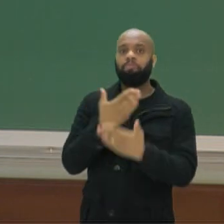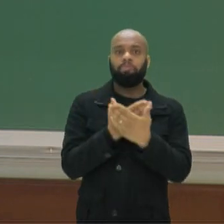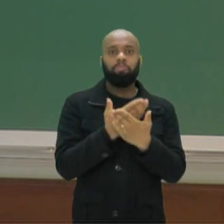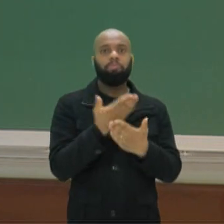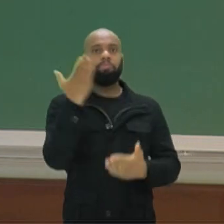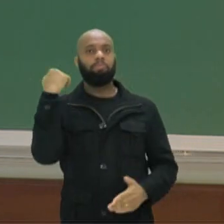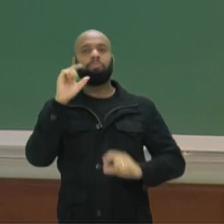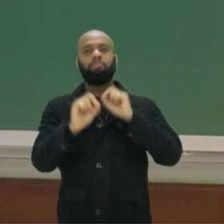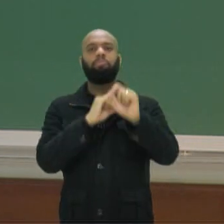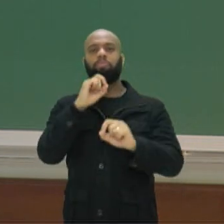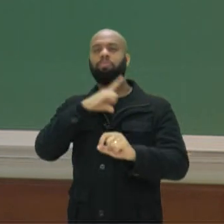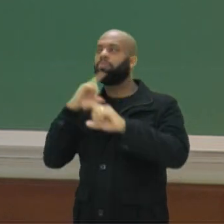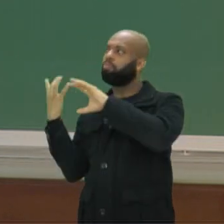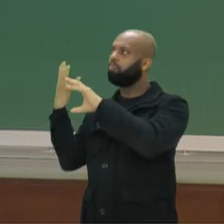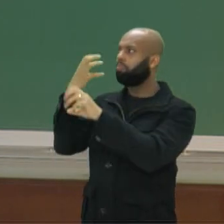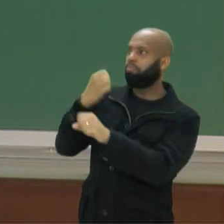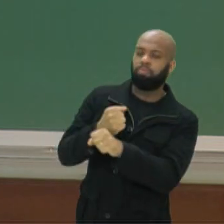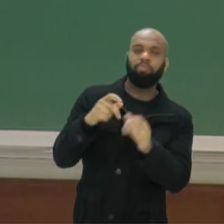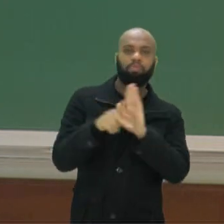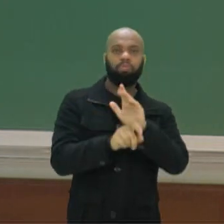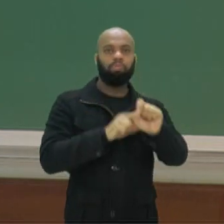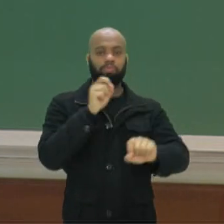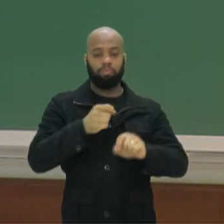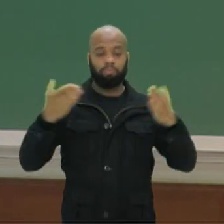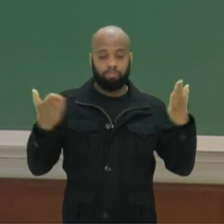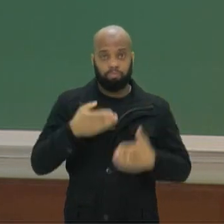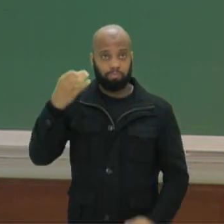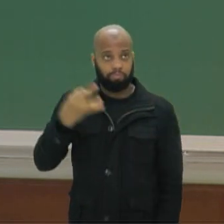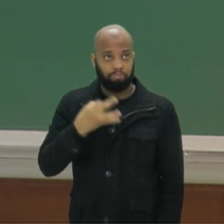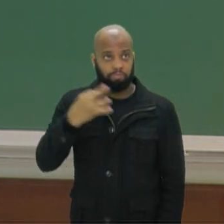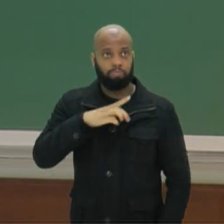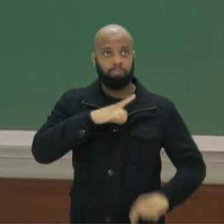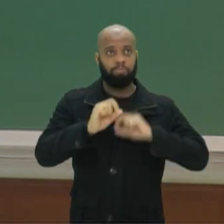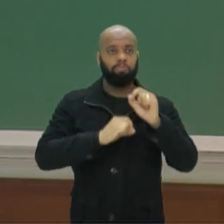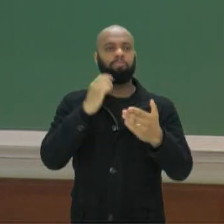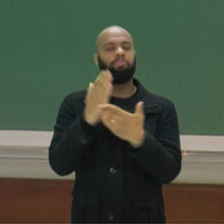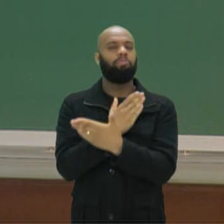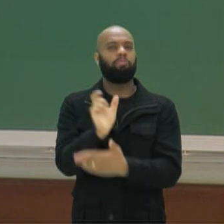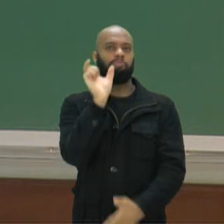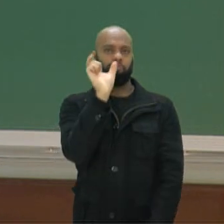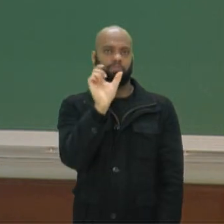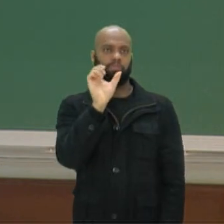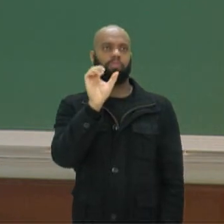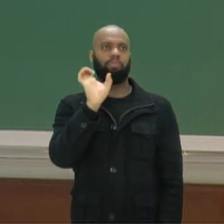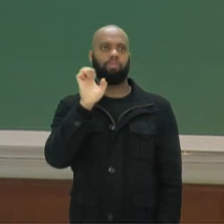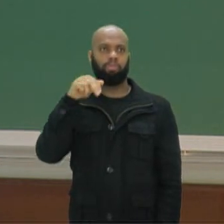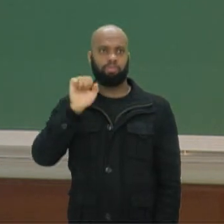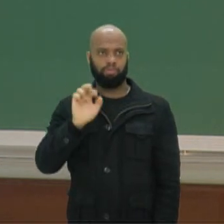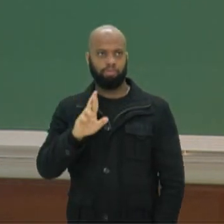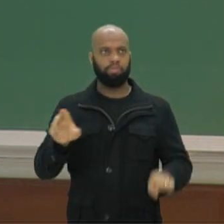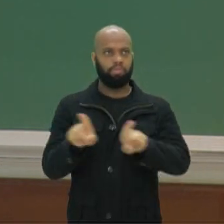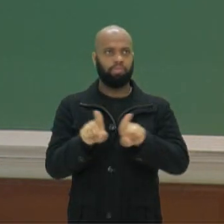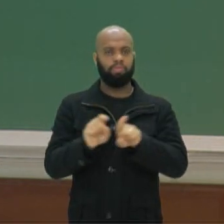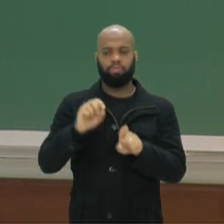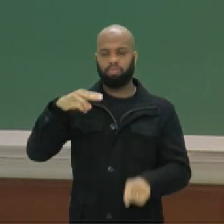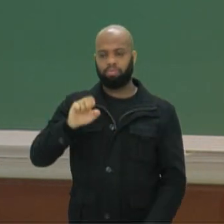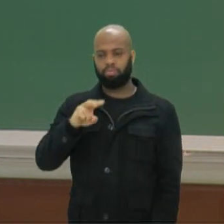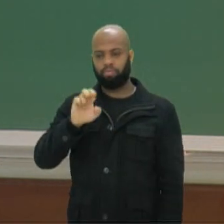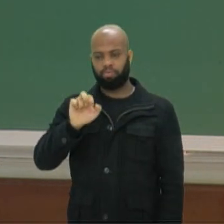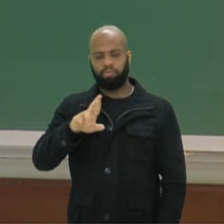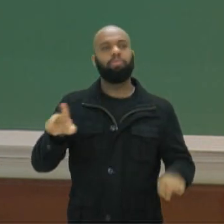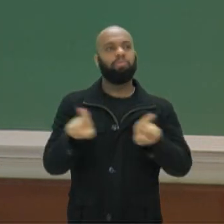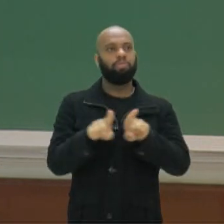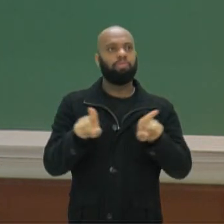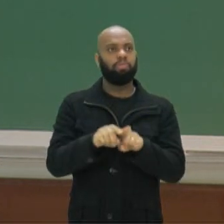nós revisamos o presente perfeito com ever, never, already, since and for. E nós aprendemos o